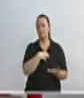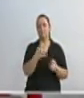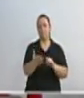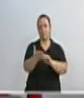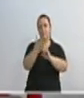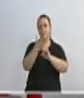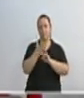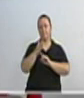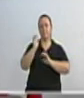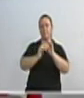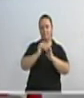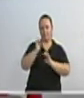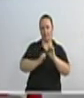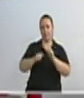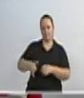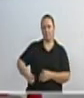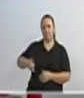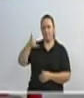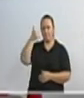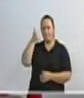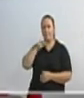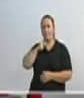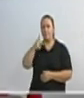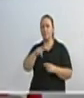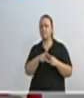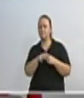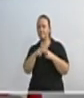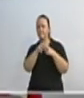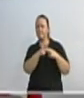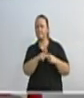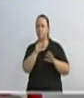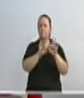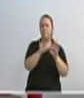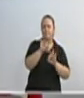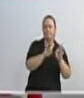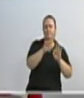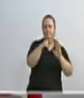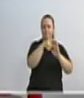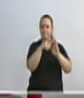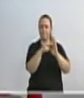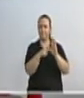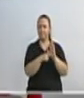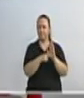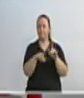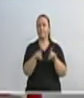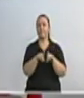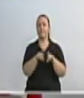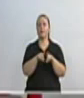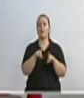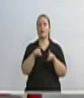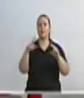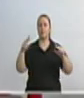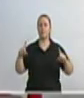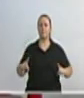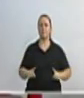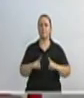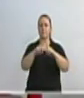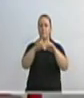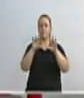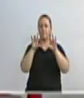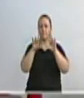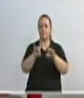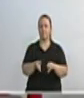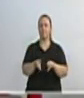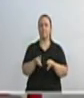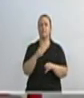apresentação das operadoras, fizemos lá um ajuste de conduta em 2013, e nós tivemos 16 antenas instaladas no município de